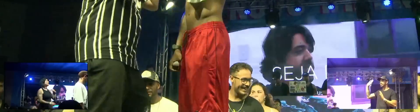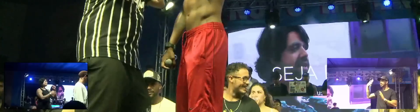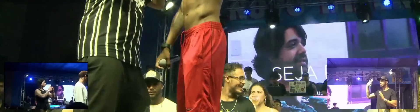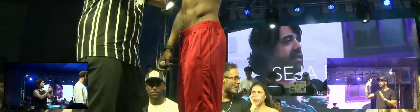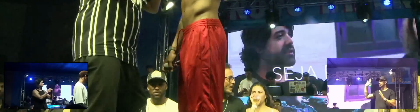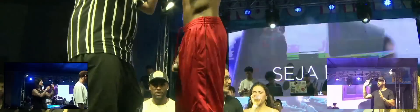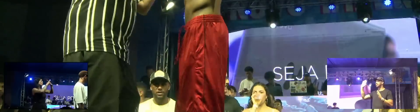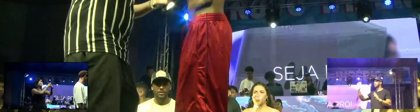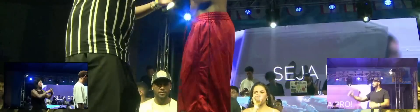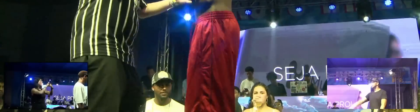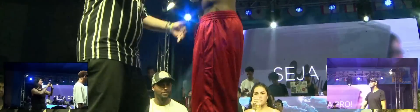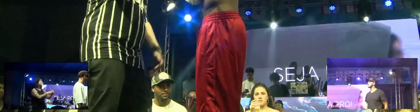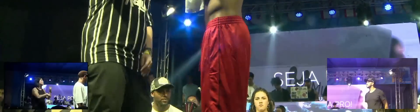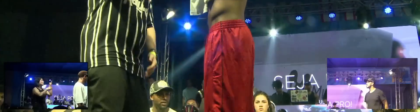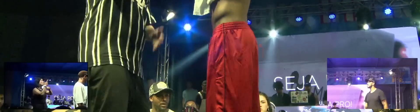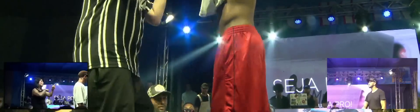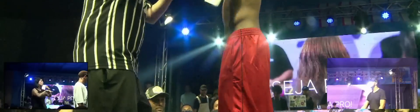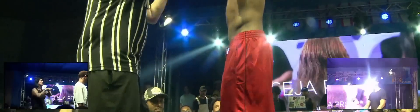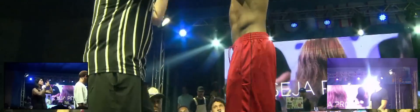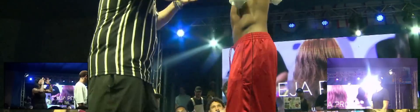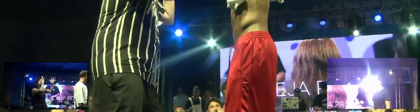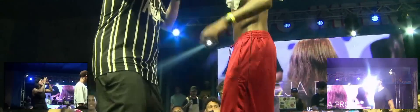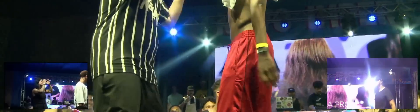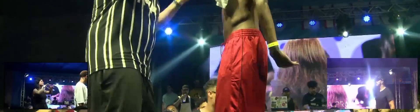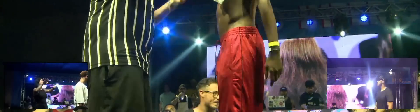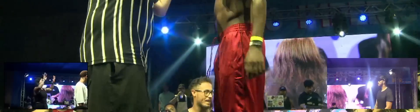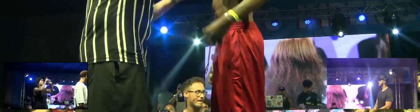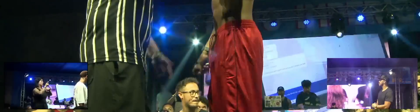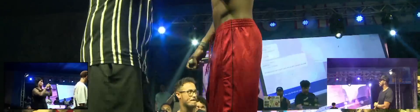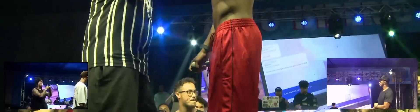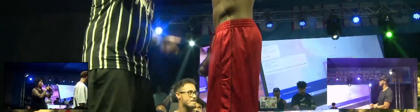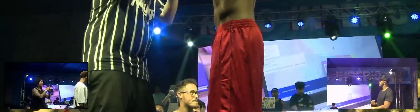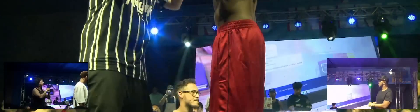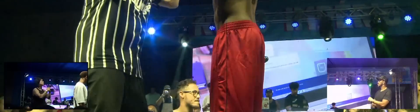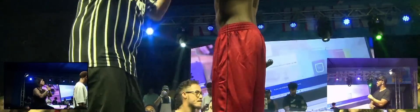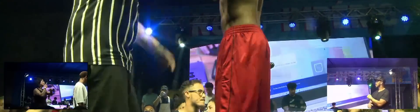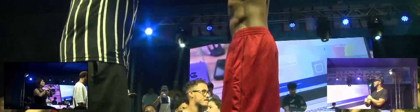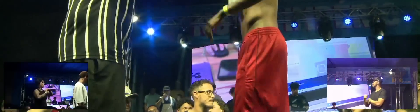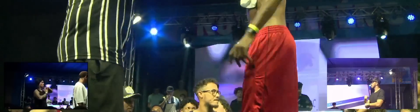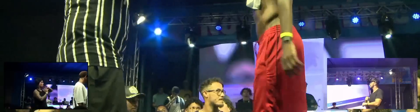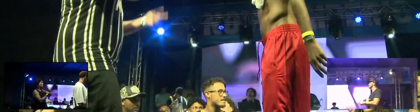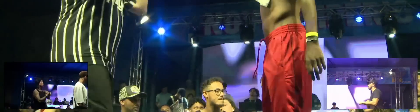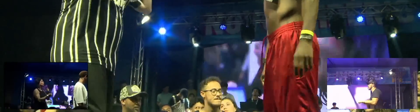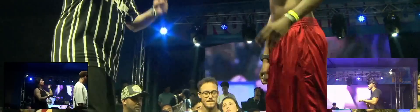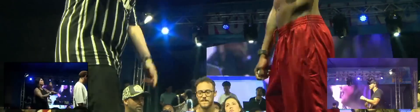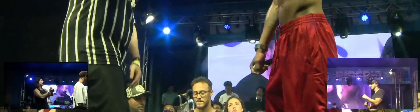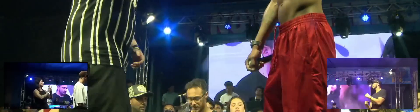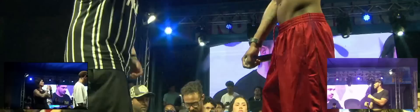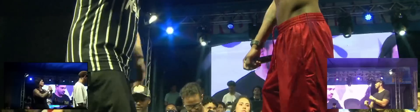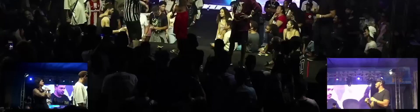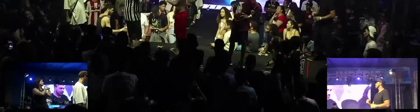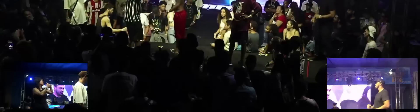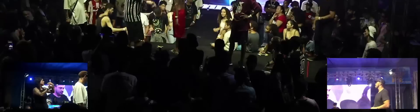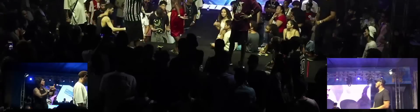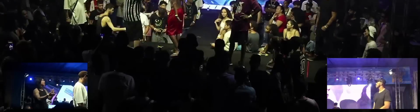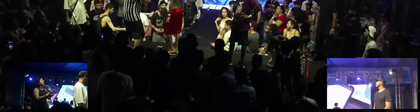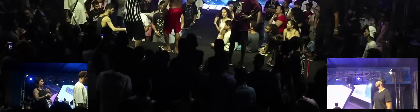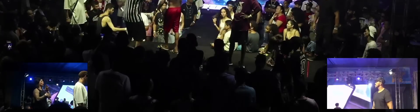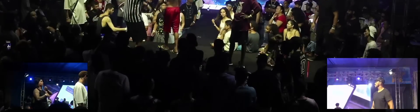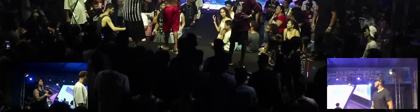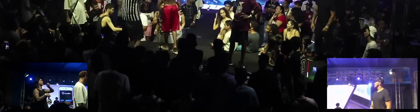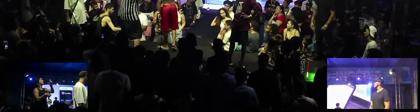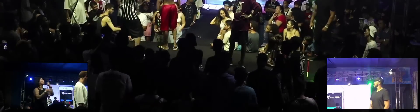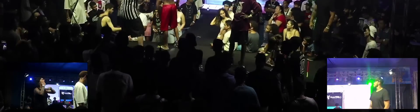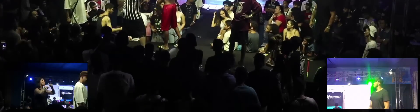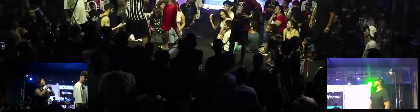uma rima Quando eu tô rimando eu alimento almas Cê sabe que eu faço meu corre Nesse mundo eu só tô pagando meu karma Eu sou o Pac-Man porque minha